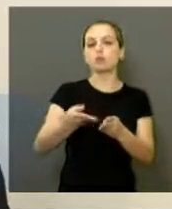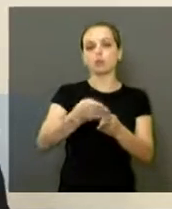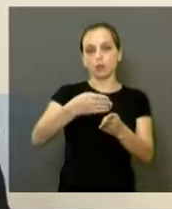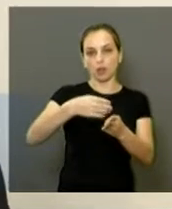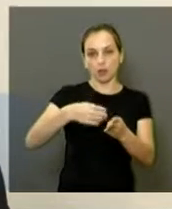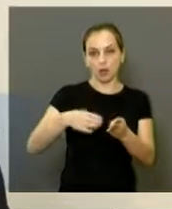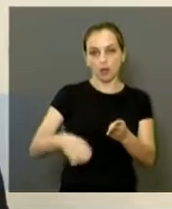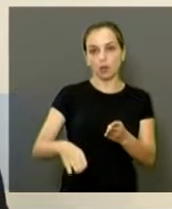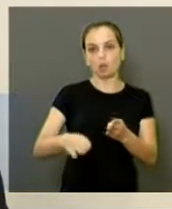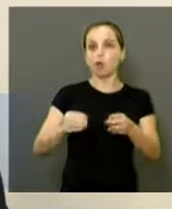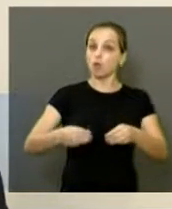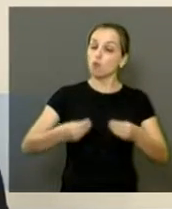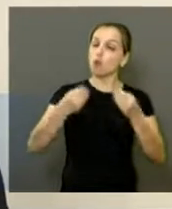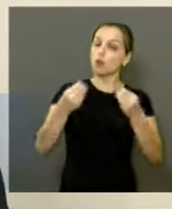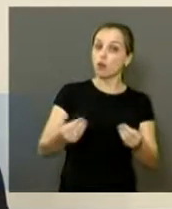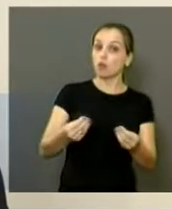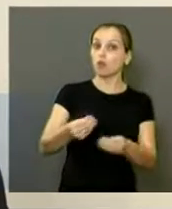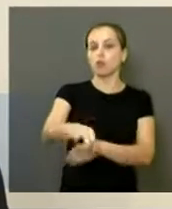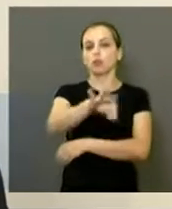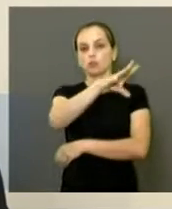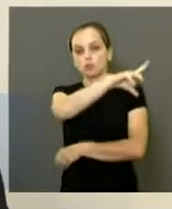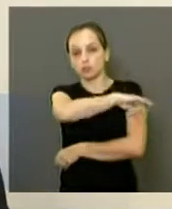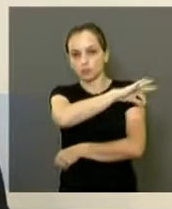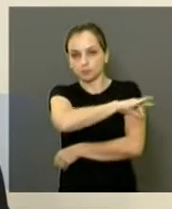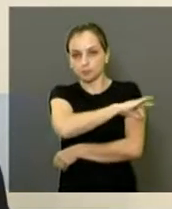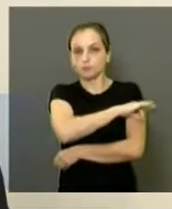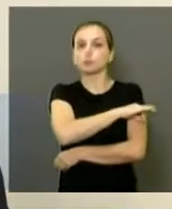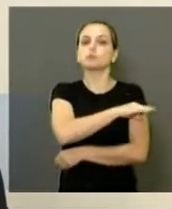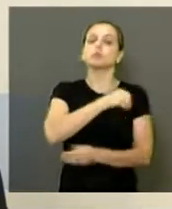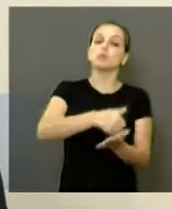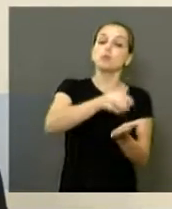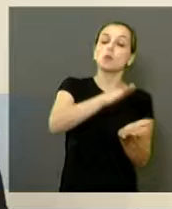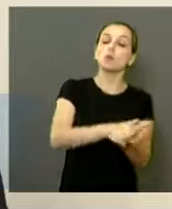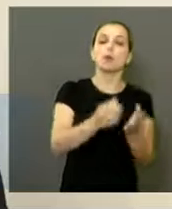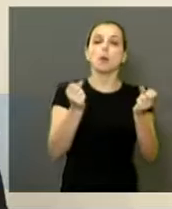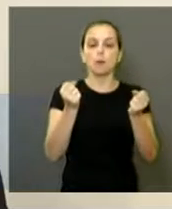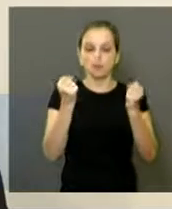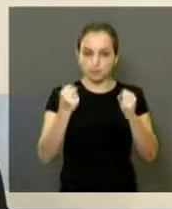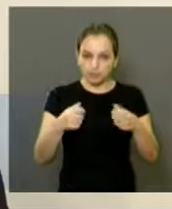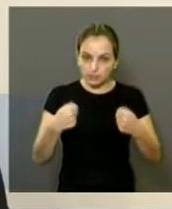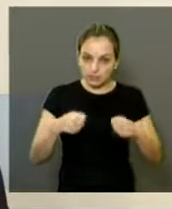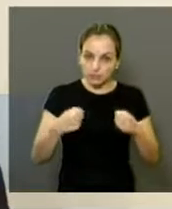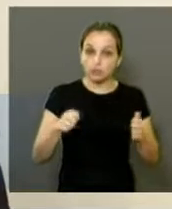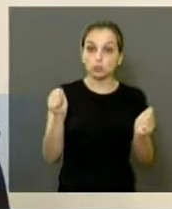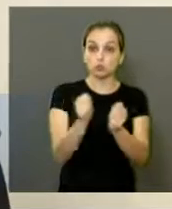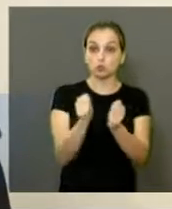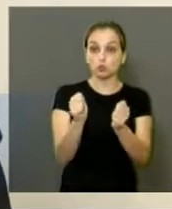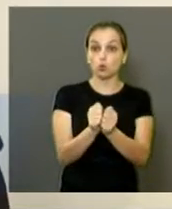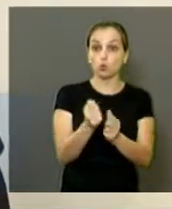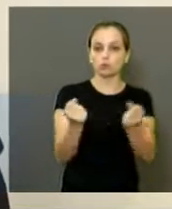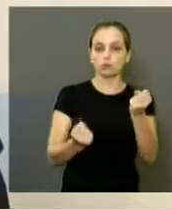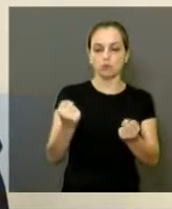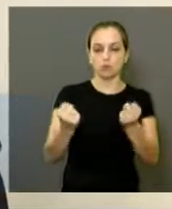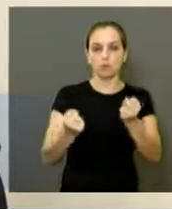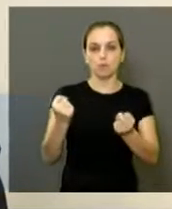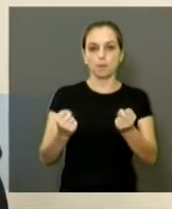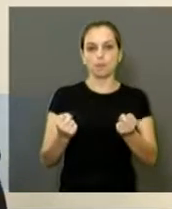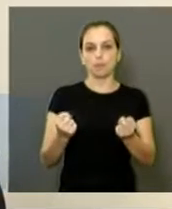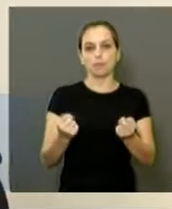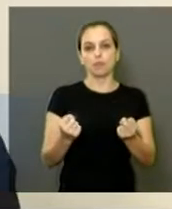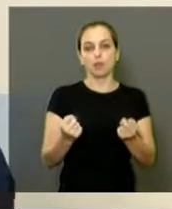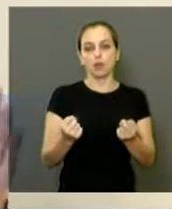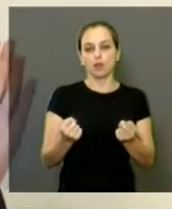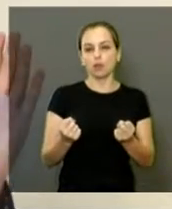foi levado para o executivo é que para montar o agente tentar ao lado do veículo daqui a pouco a moda é self né